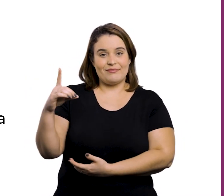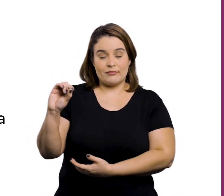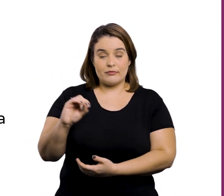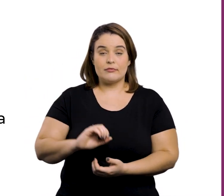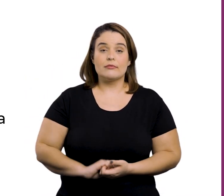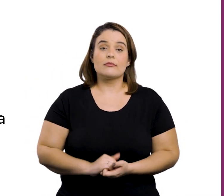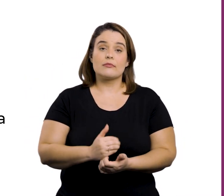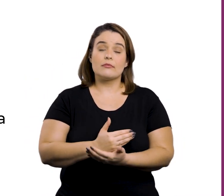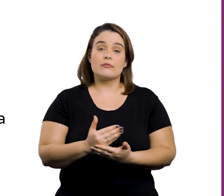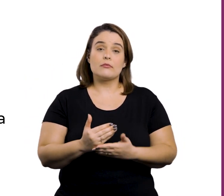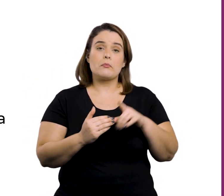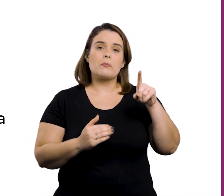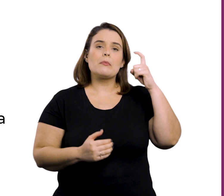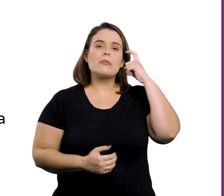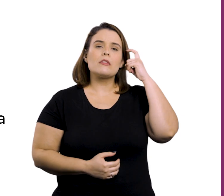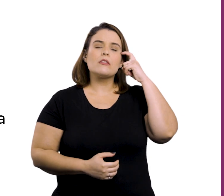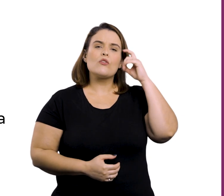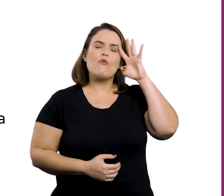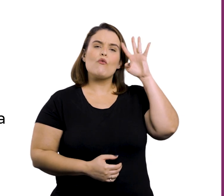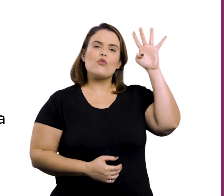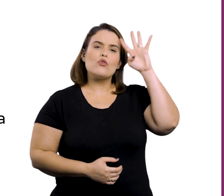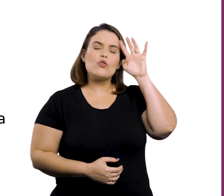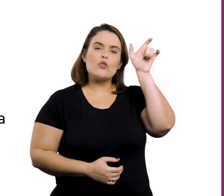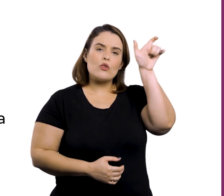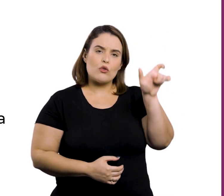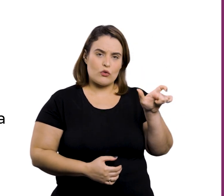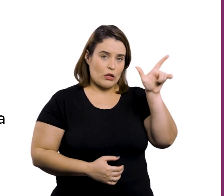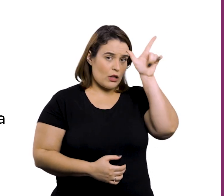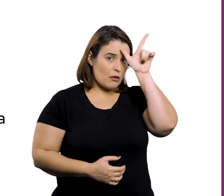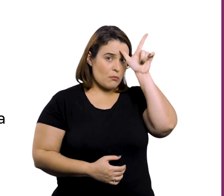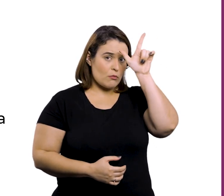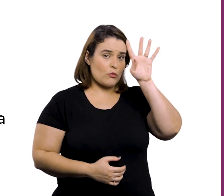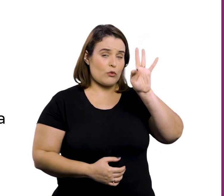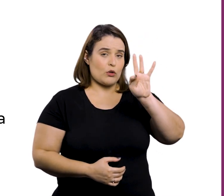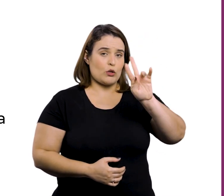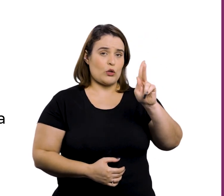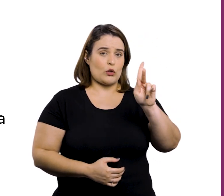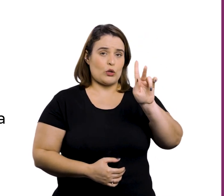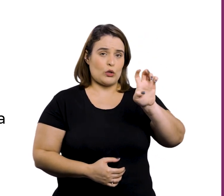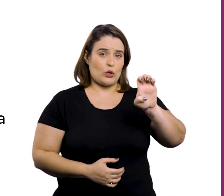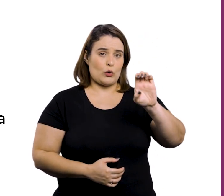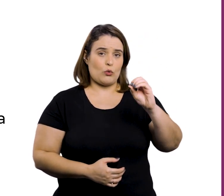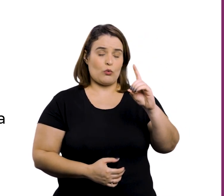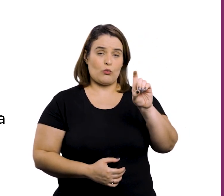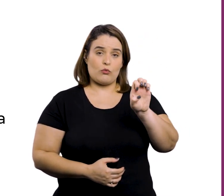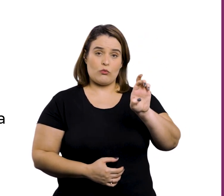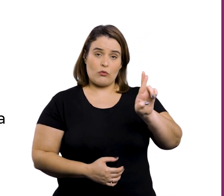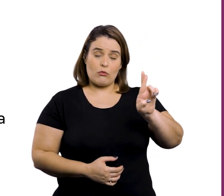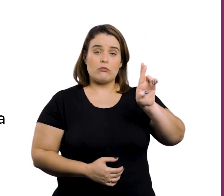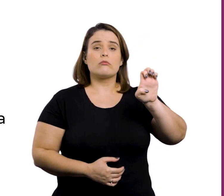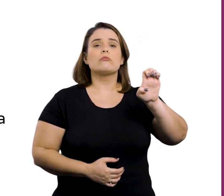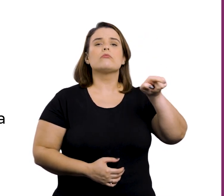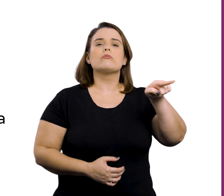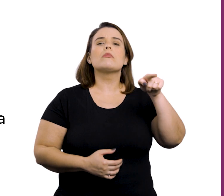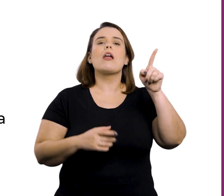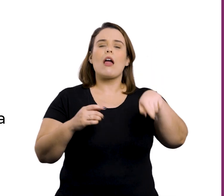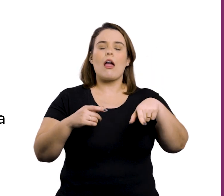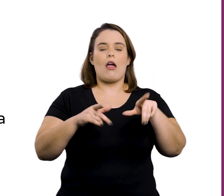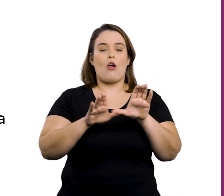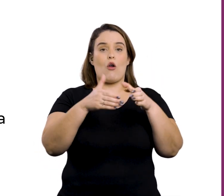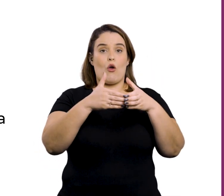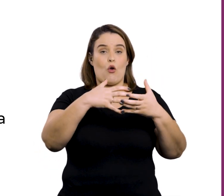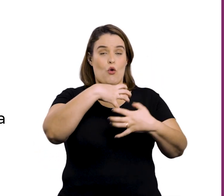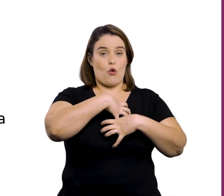Fernando Cássio, a partir da fala do filósofo alemão Theodor Adorno, o atraso é uma característica de pessoas